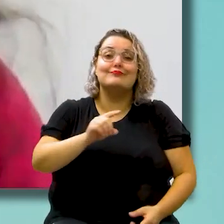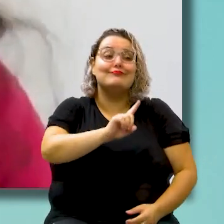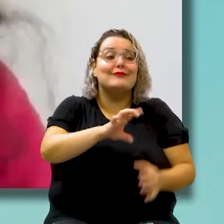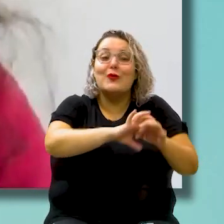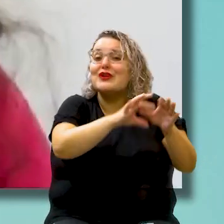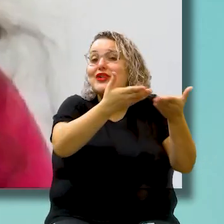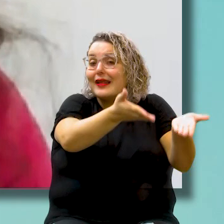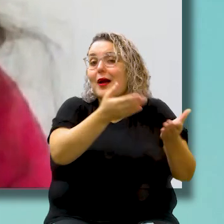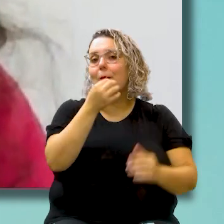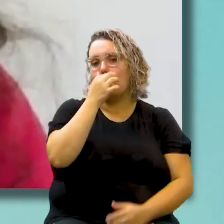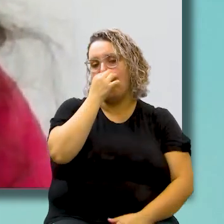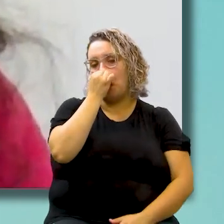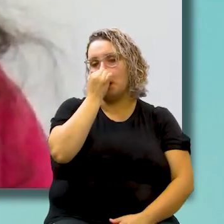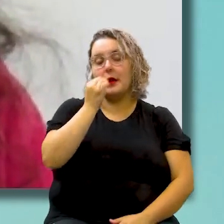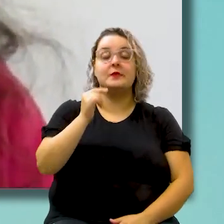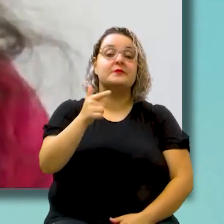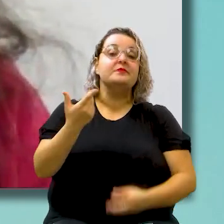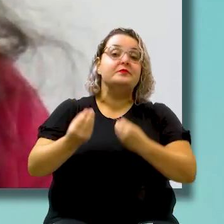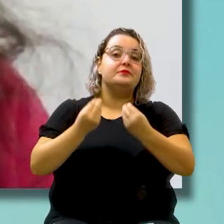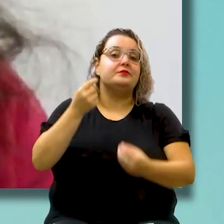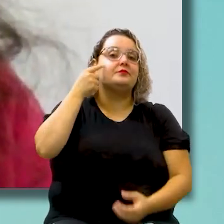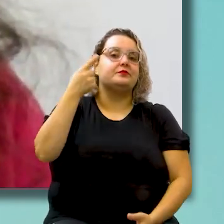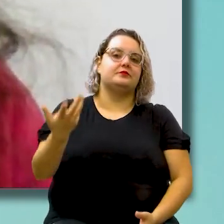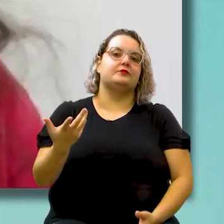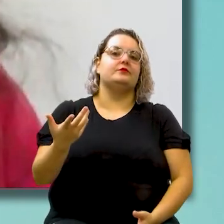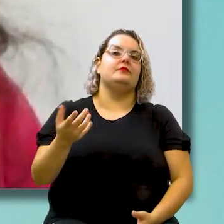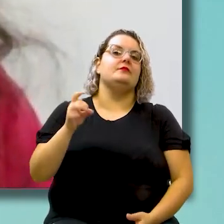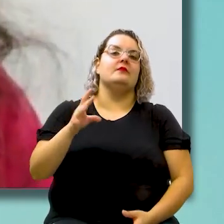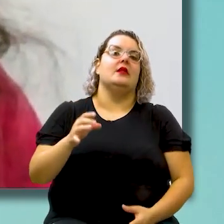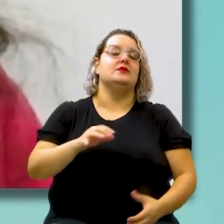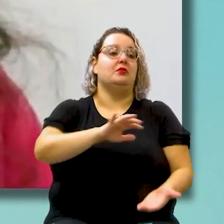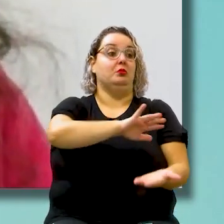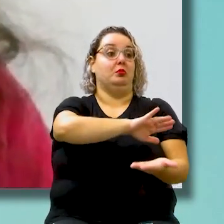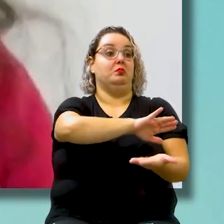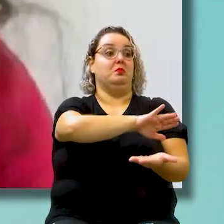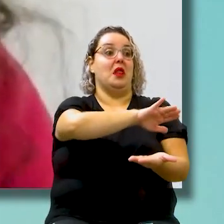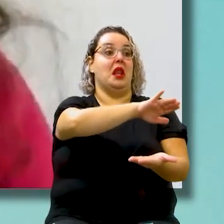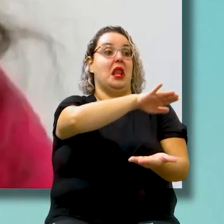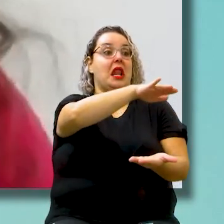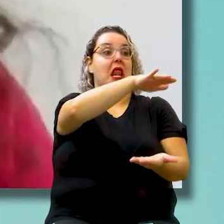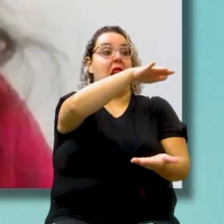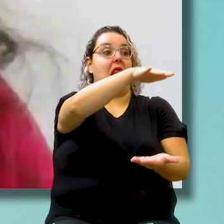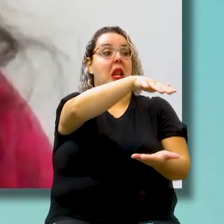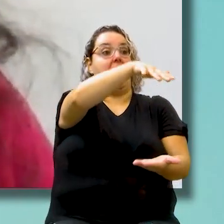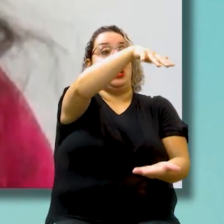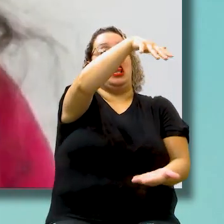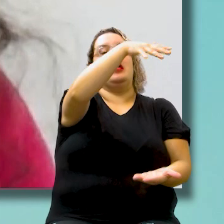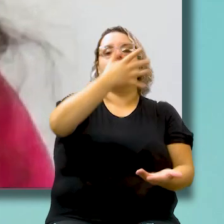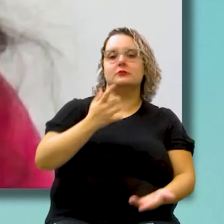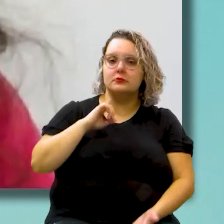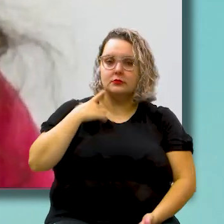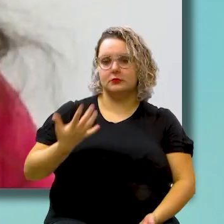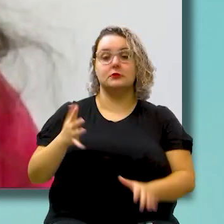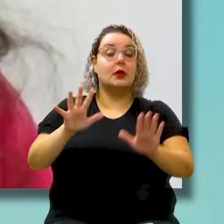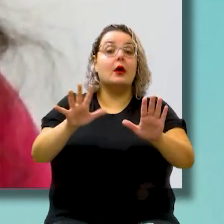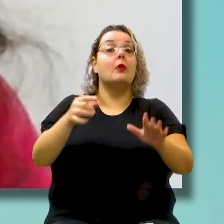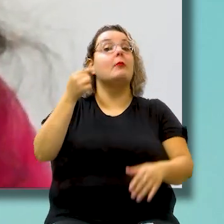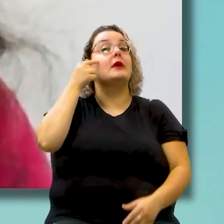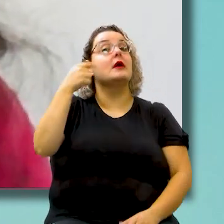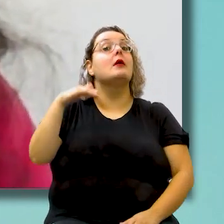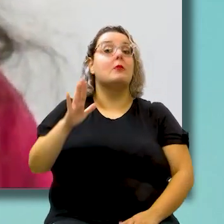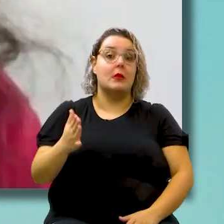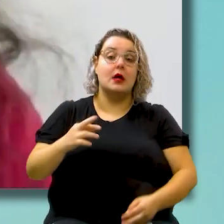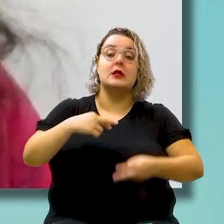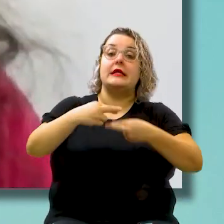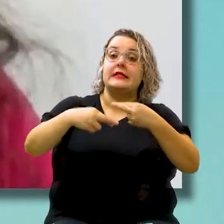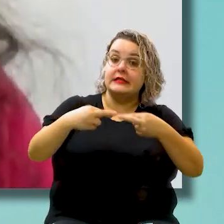gente não tem condição mais de pensar que a solução é só acumular, né? Só separar e dar para alguém acumular em algum lugar. A gente precisa pensar